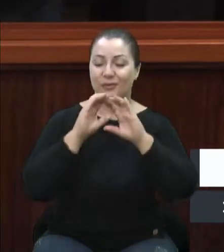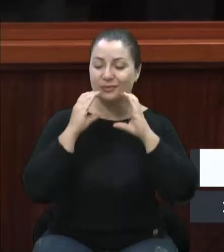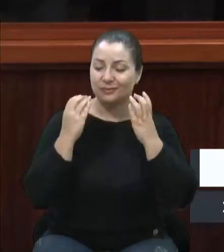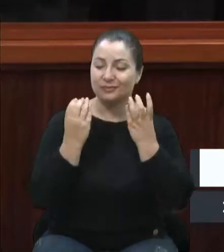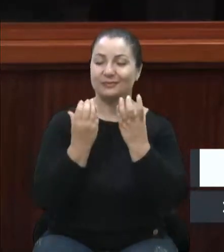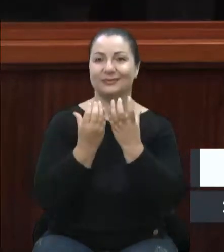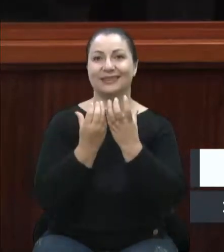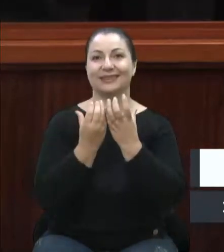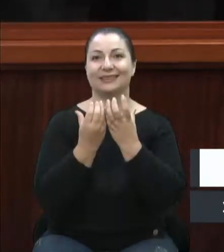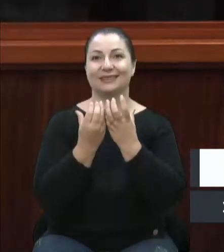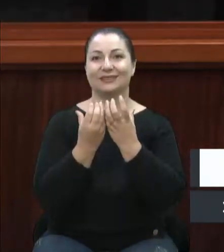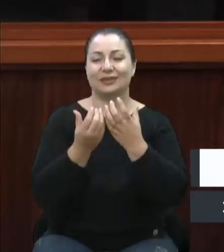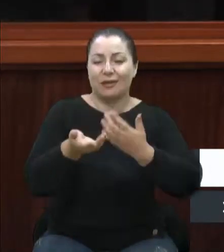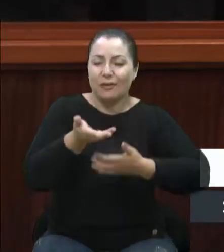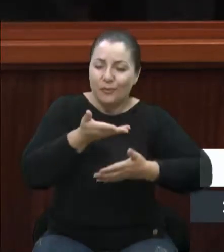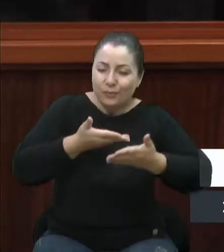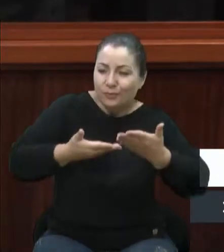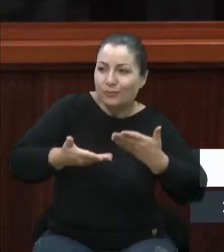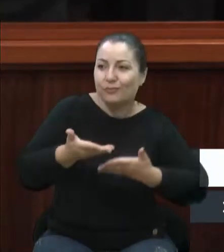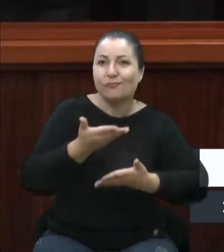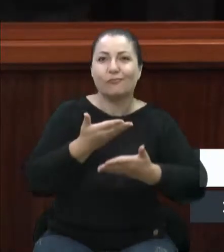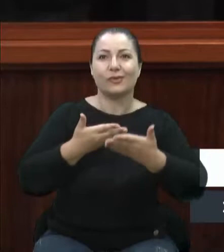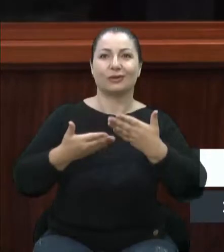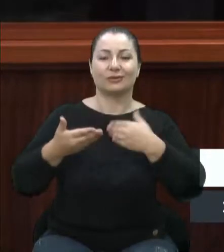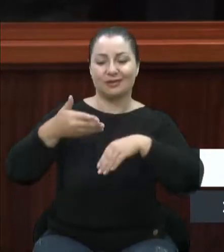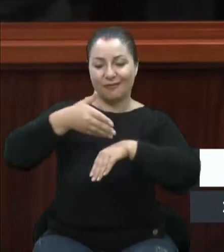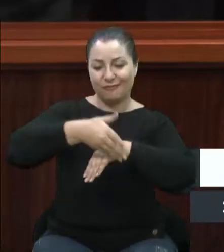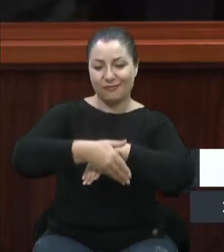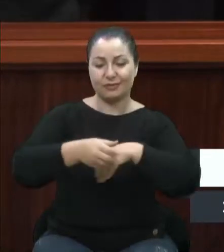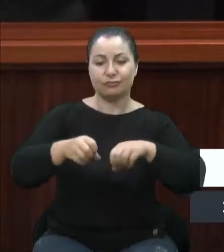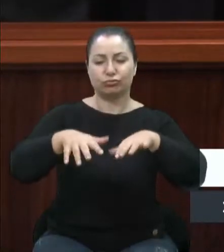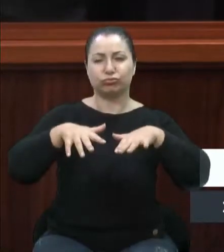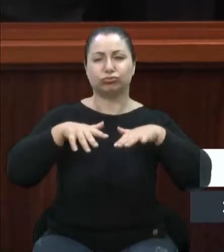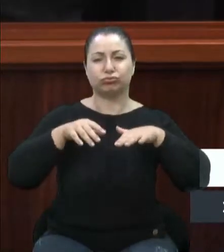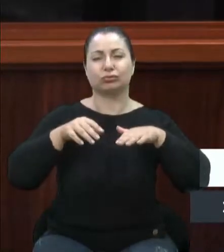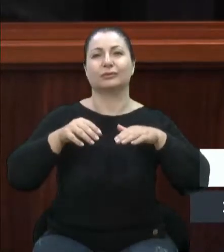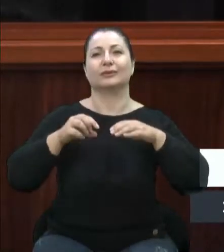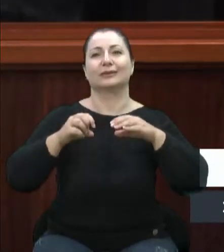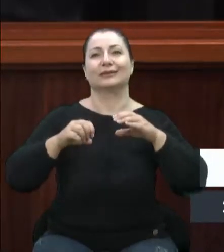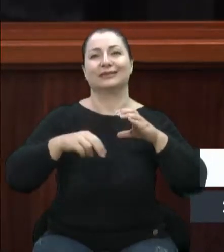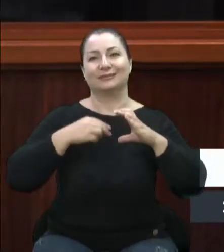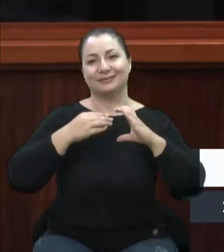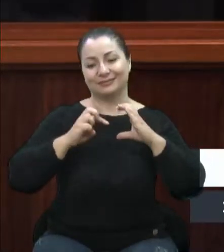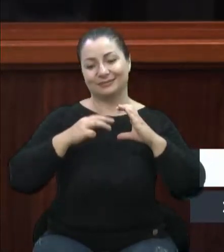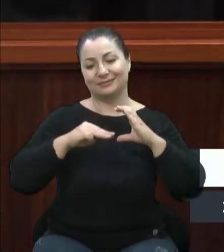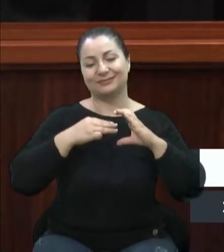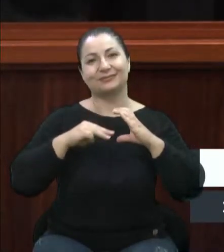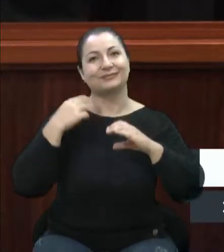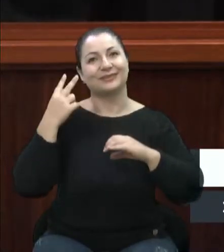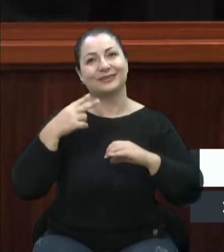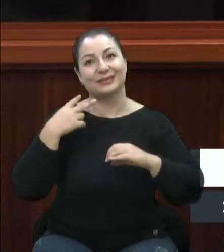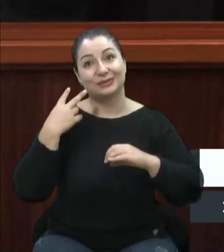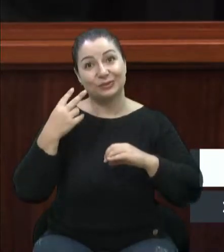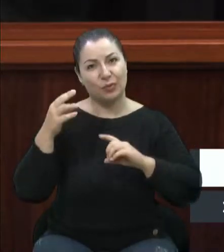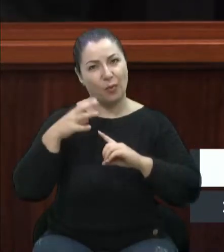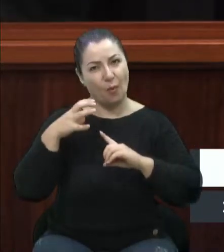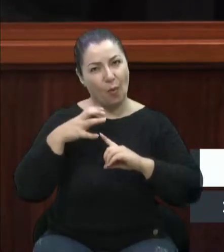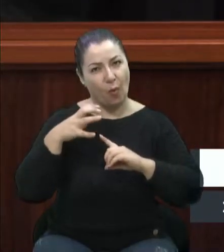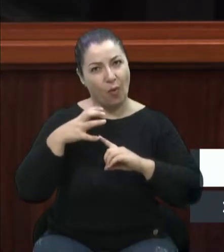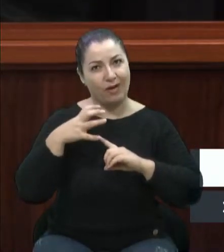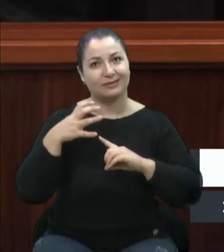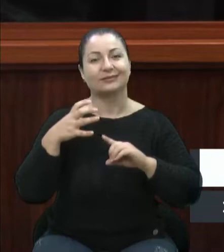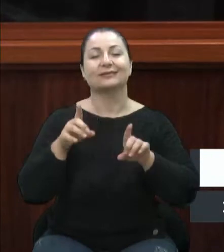comunidade se envolvendo, vindo até a Câmara, pressionando, estando junto, estando presente, faz toda a